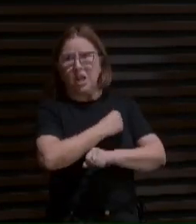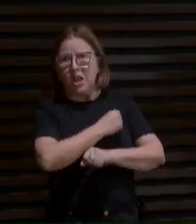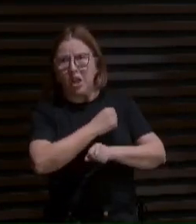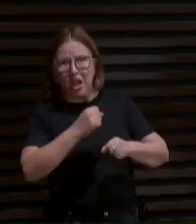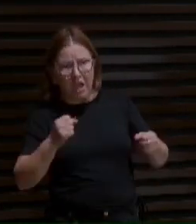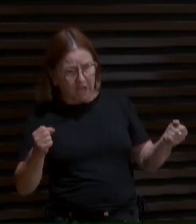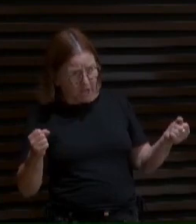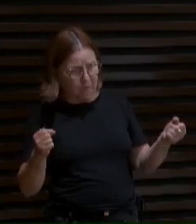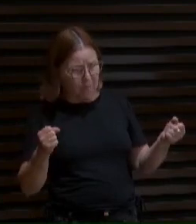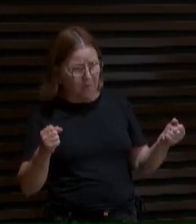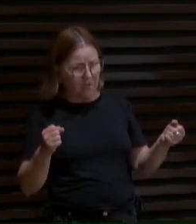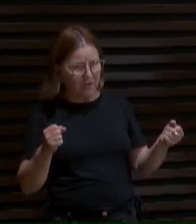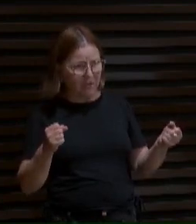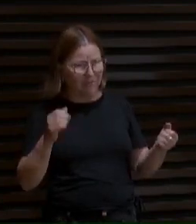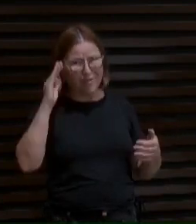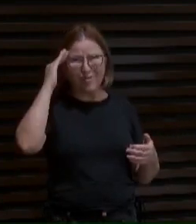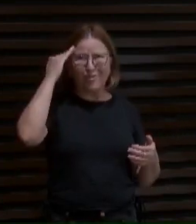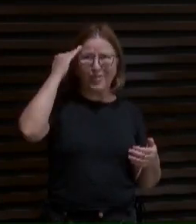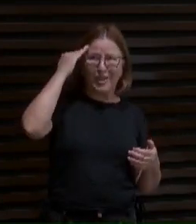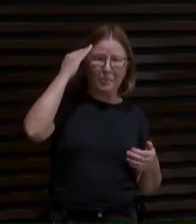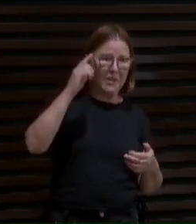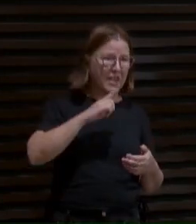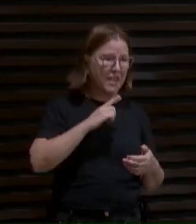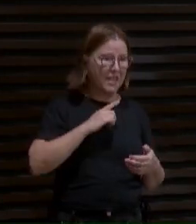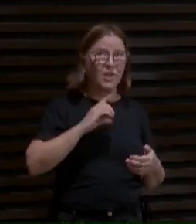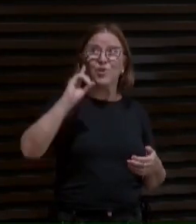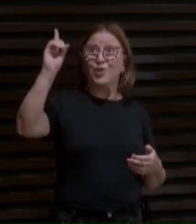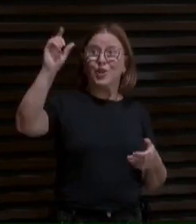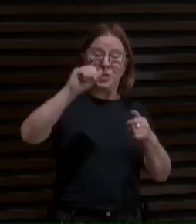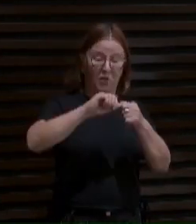uma inteligência por trás desse universo.